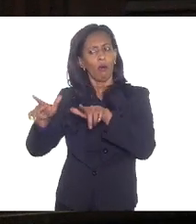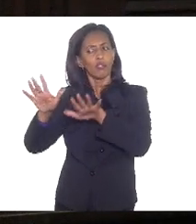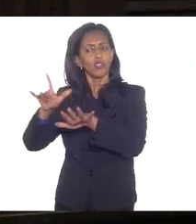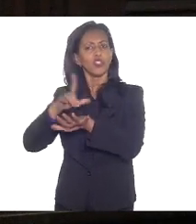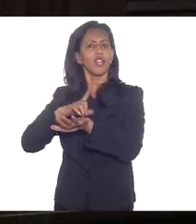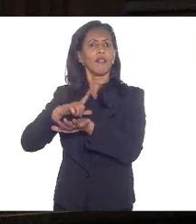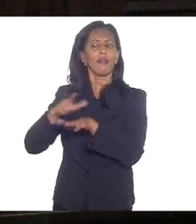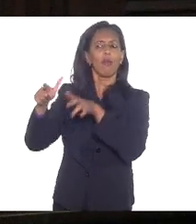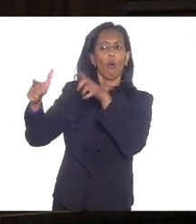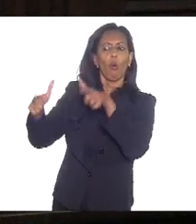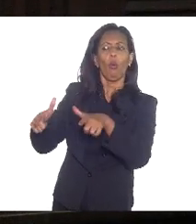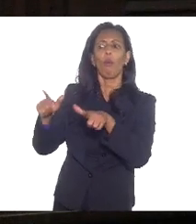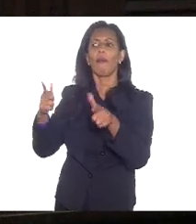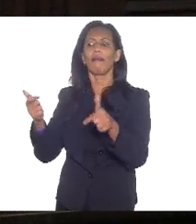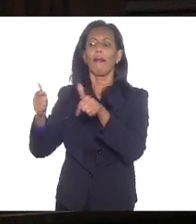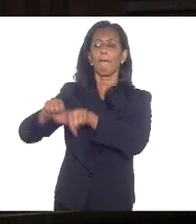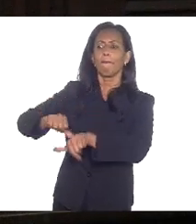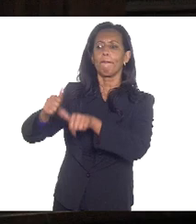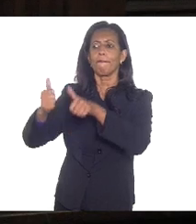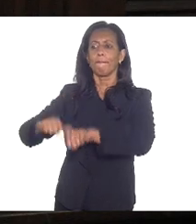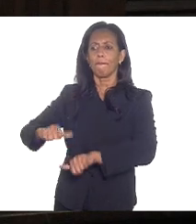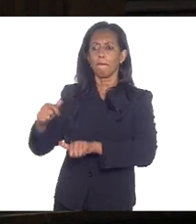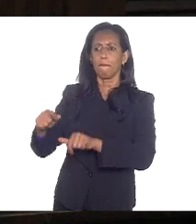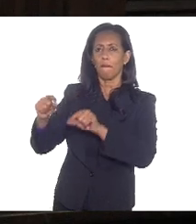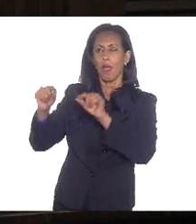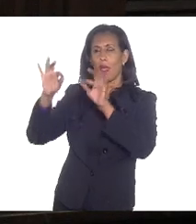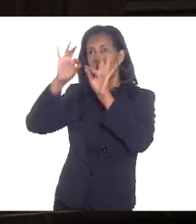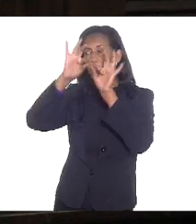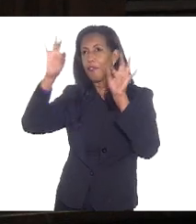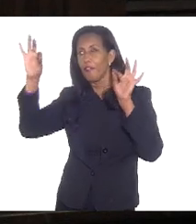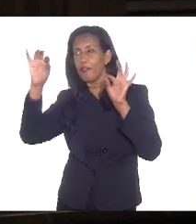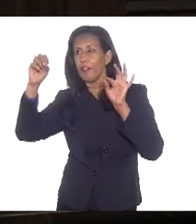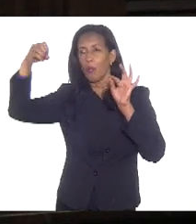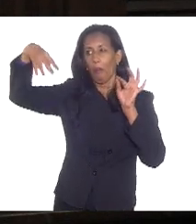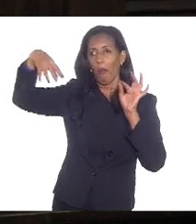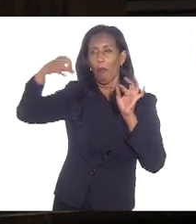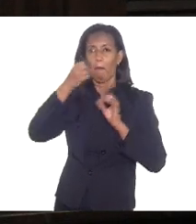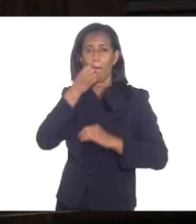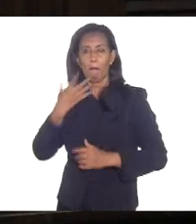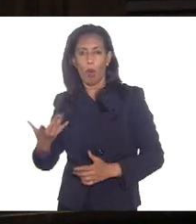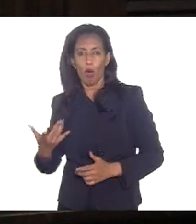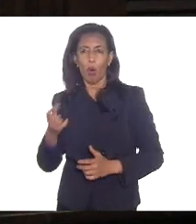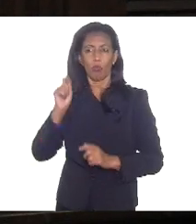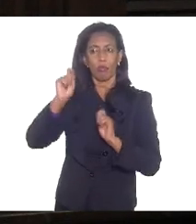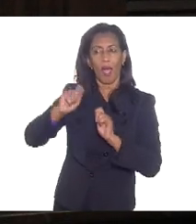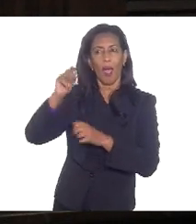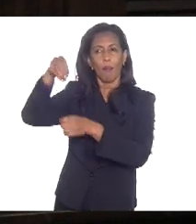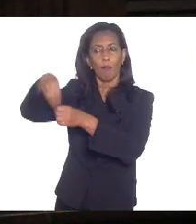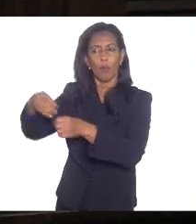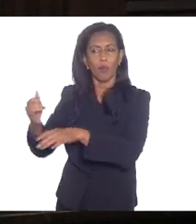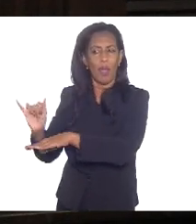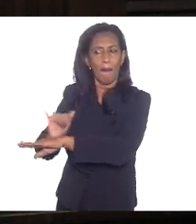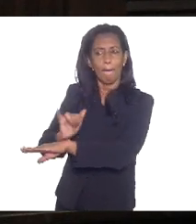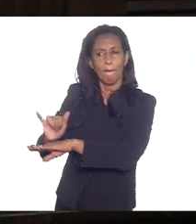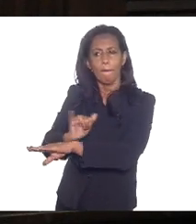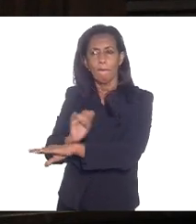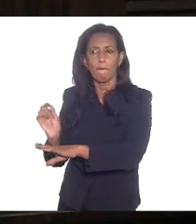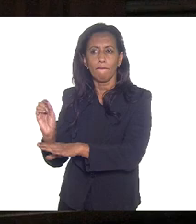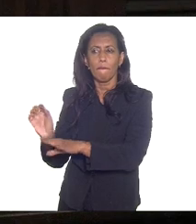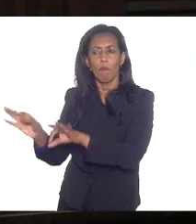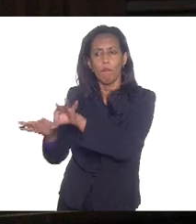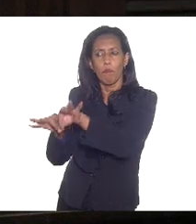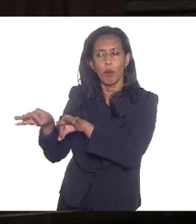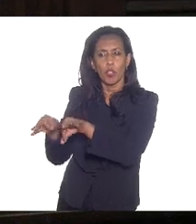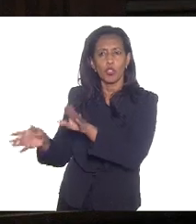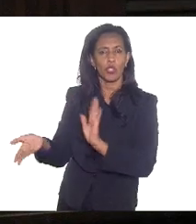se encontra, se a situação de manutenção é boa, se pode fazer um investimento, implantar um projeto, implantar uma atividade regular.